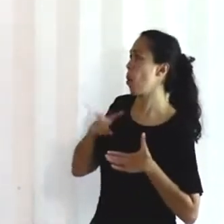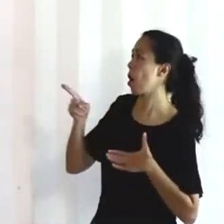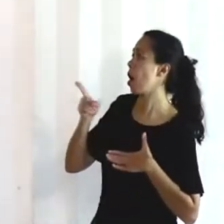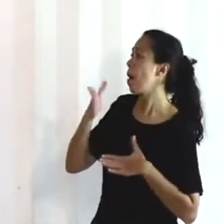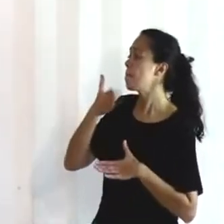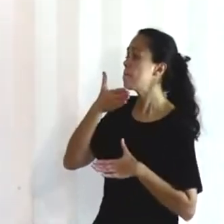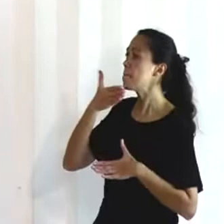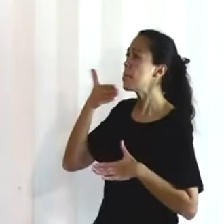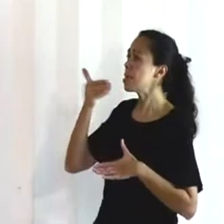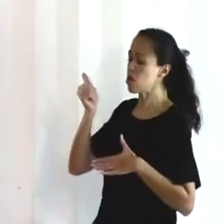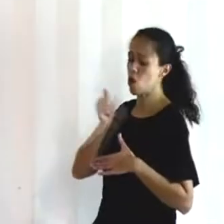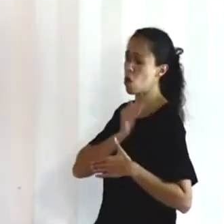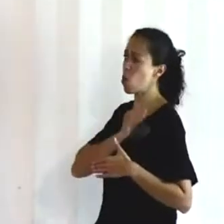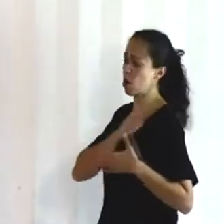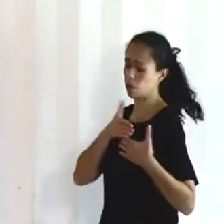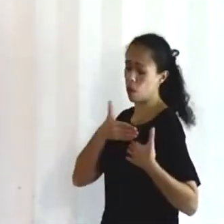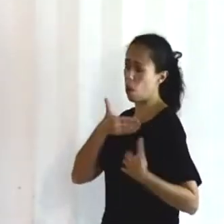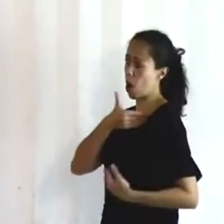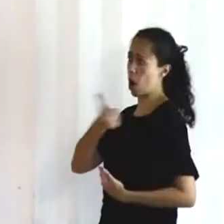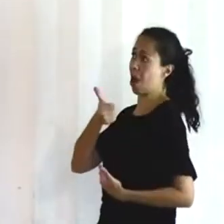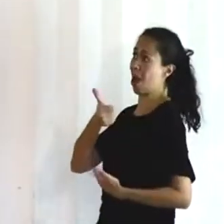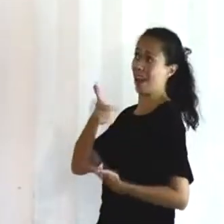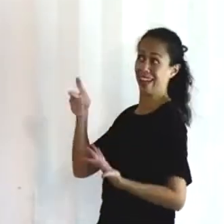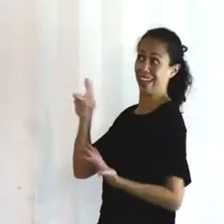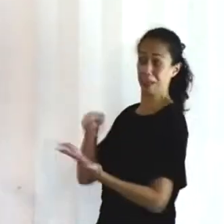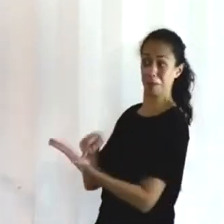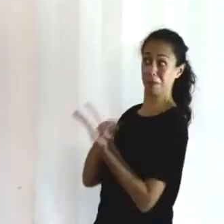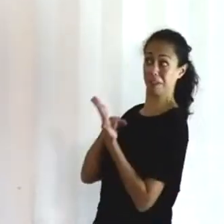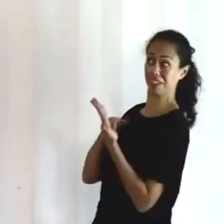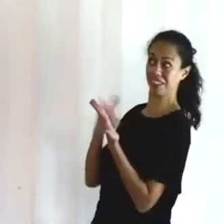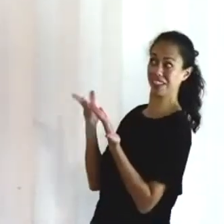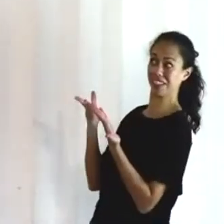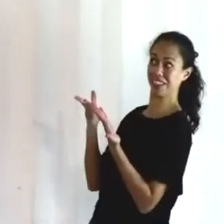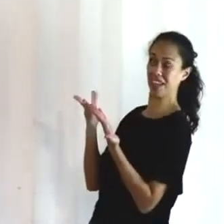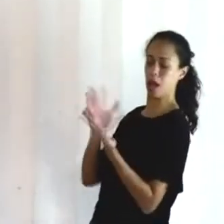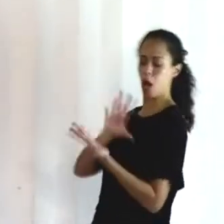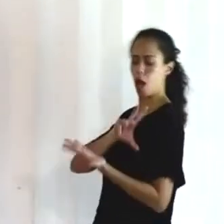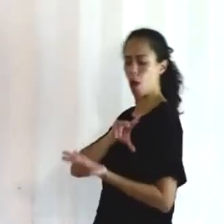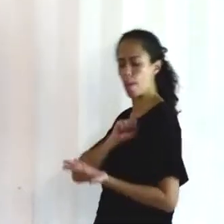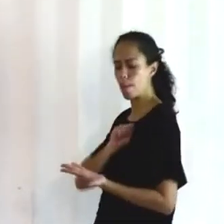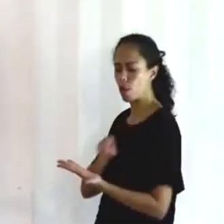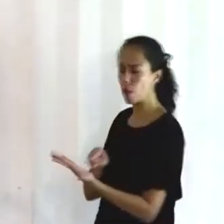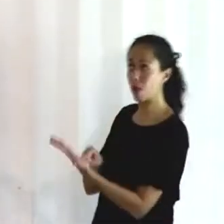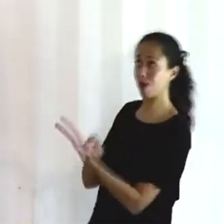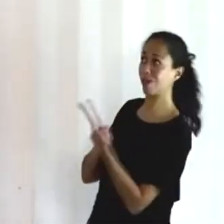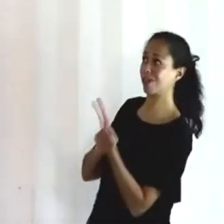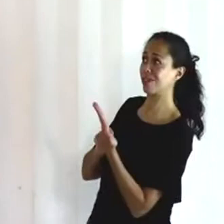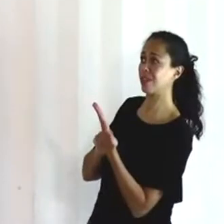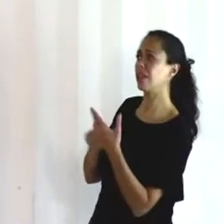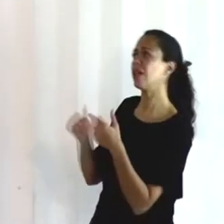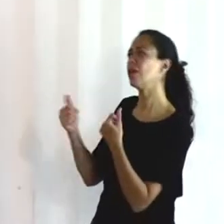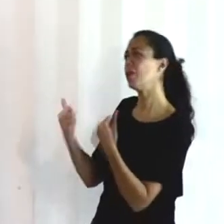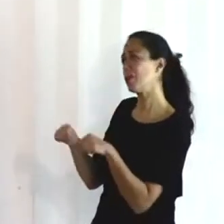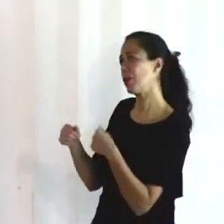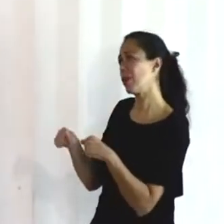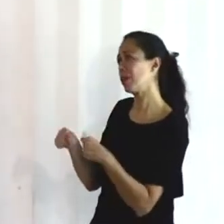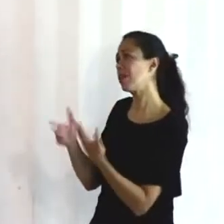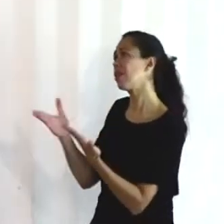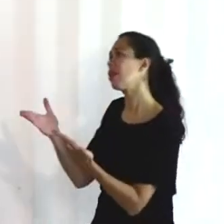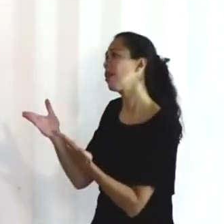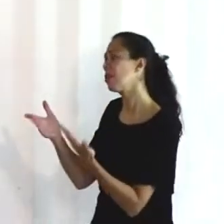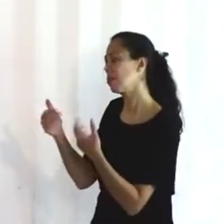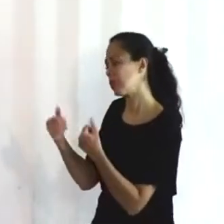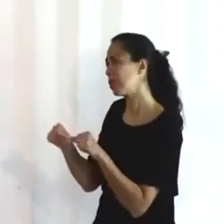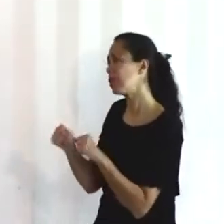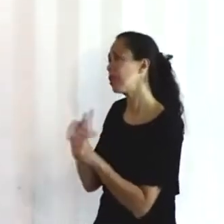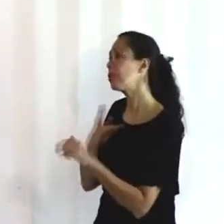sua piedade, preciso que o seu amor ao próximo, preciso que a sua misericórdia, preciso dela